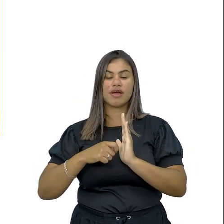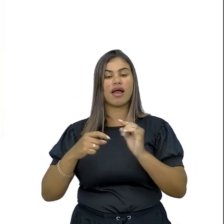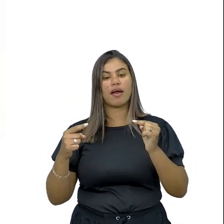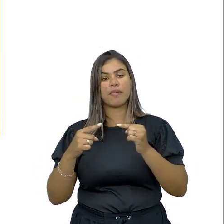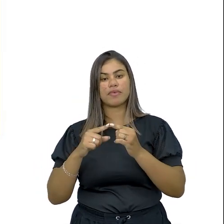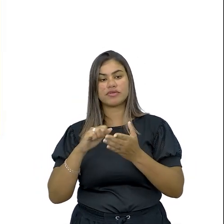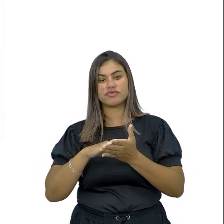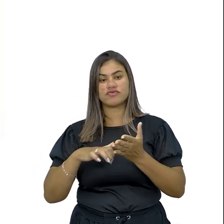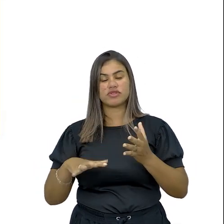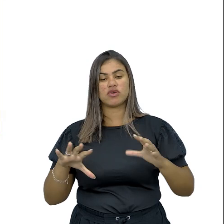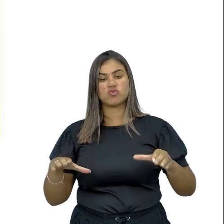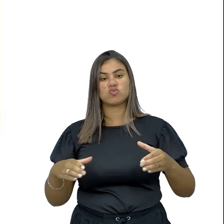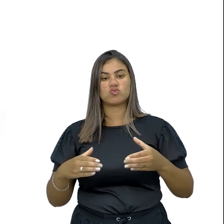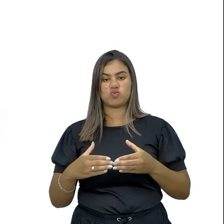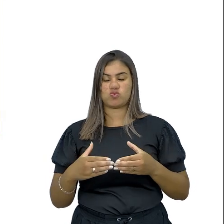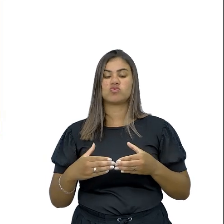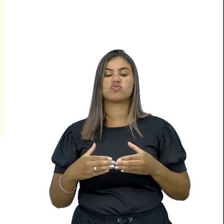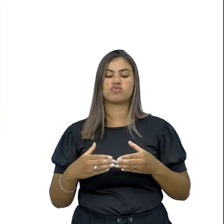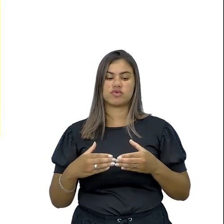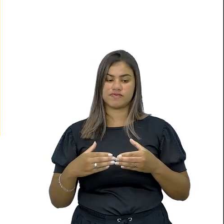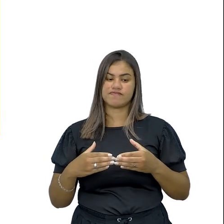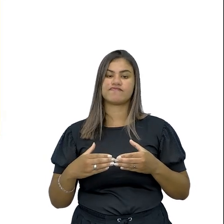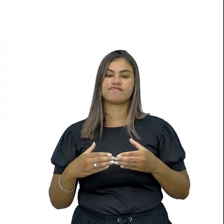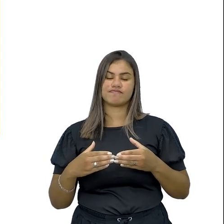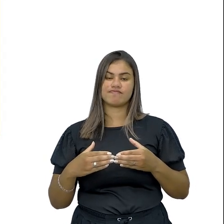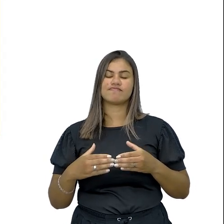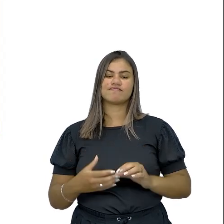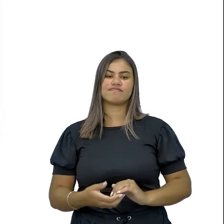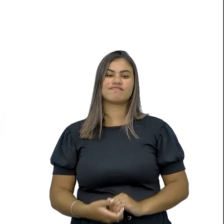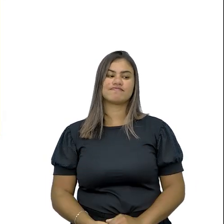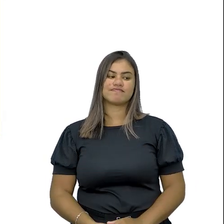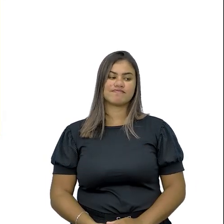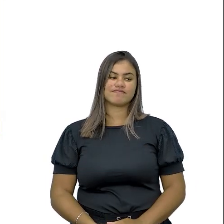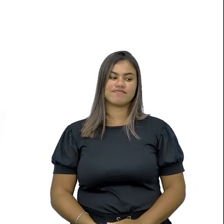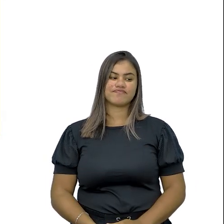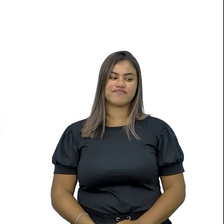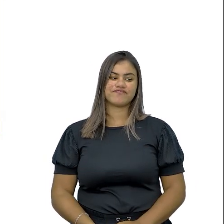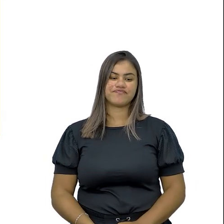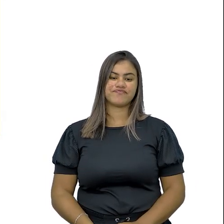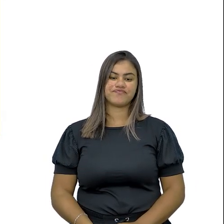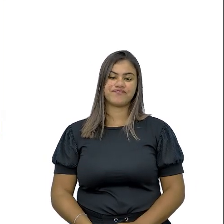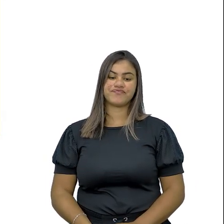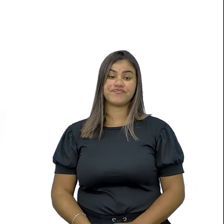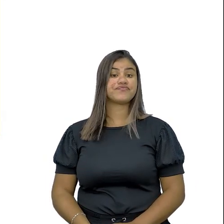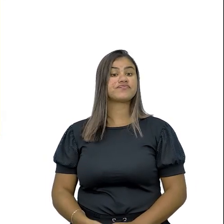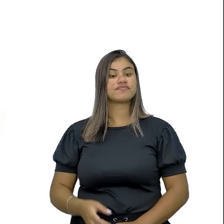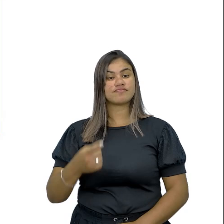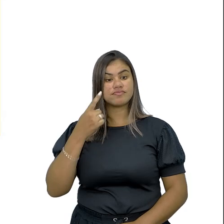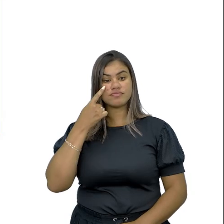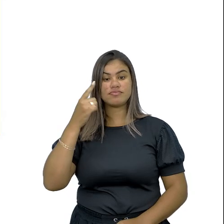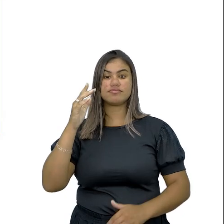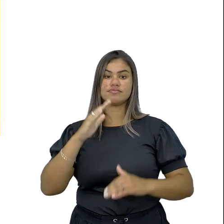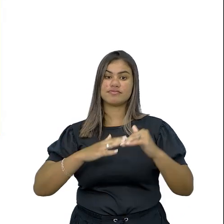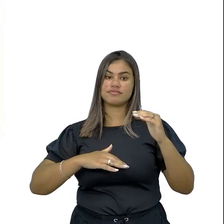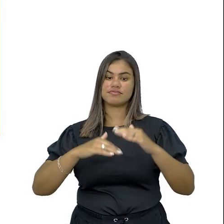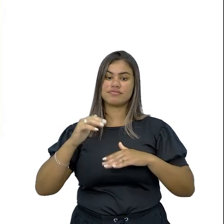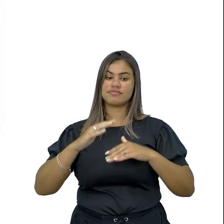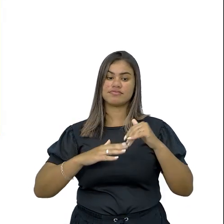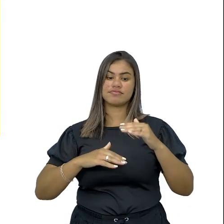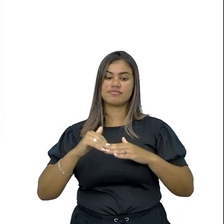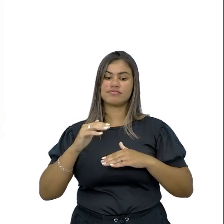trabalho em grupo, sobretudo em se tratando do trabalho em grupo. Como essas habilidades aqui, ó,